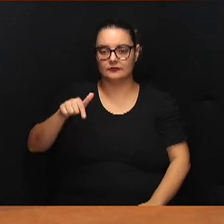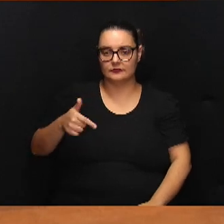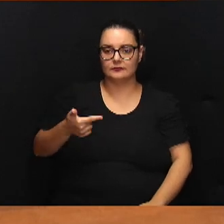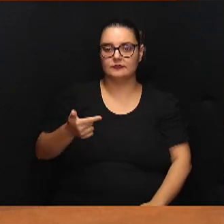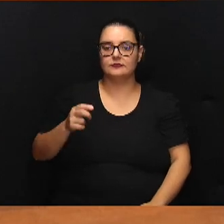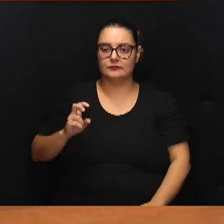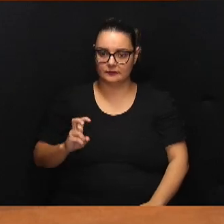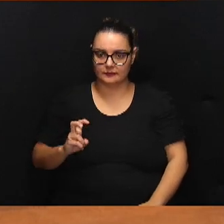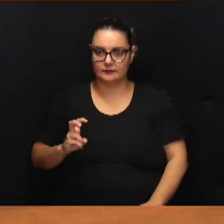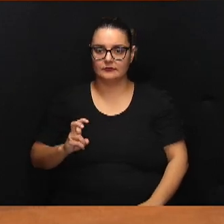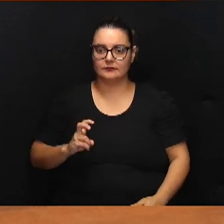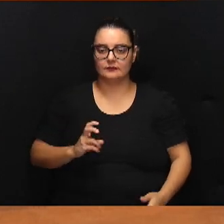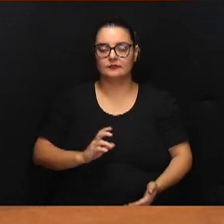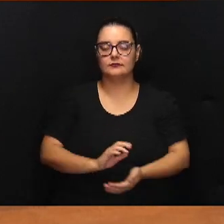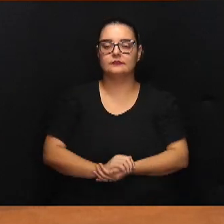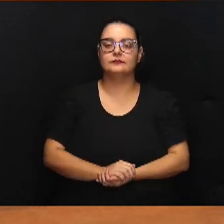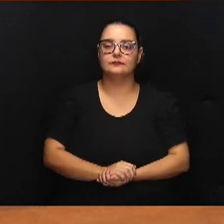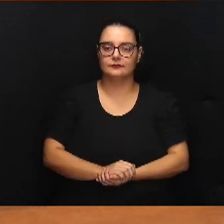612/2025, processo